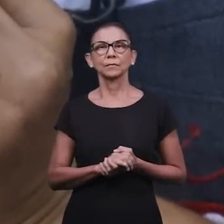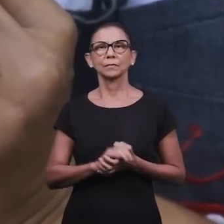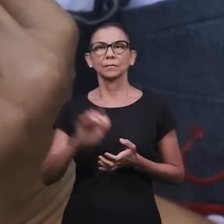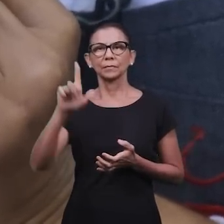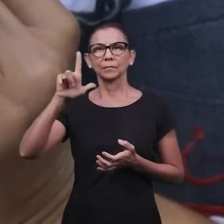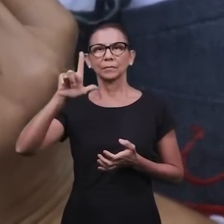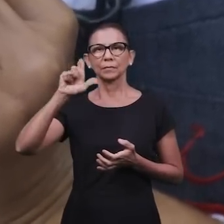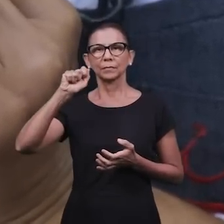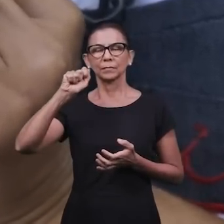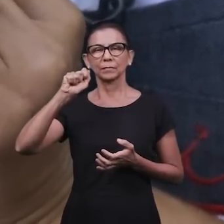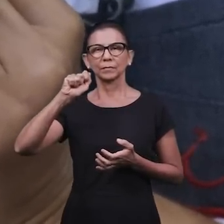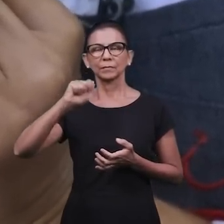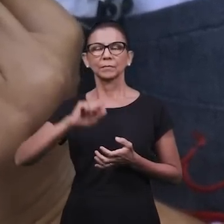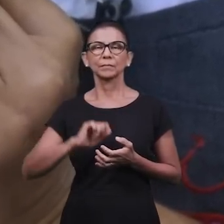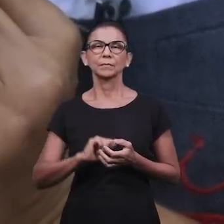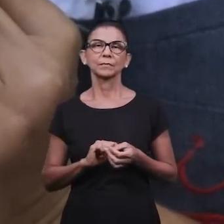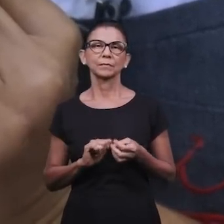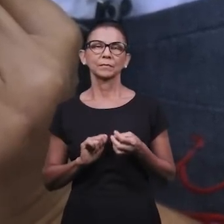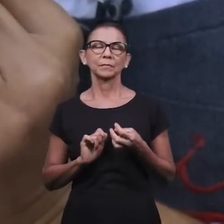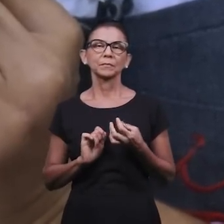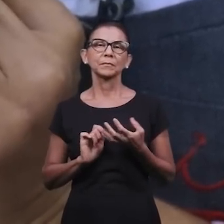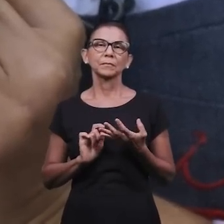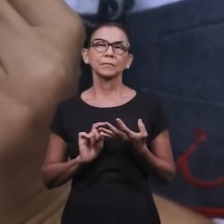Lá natural,